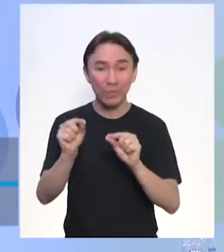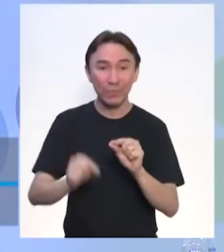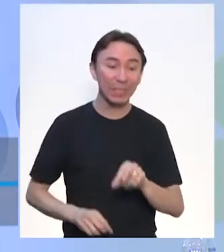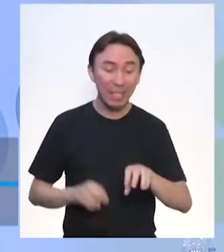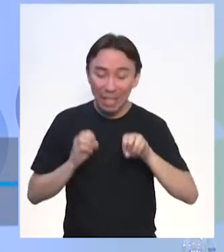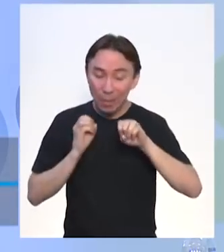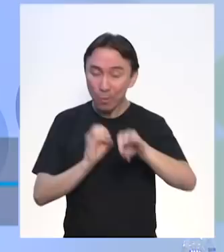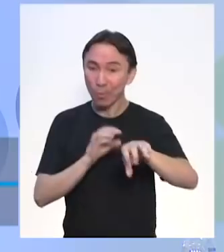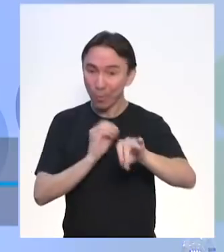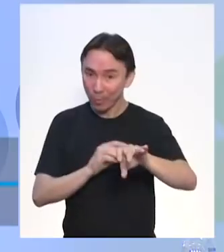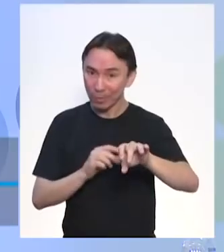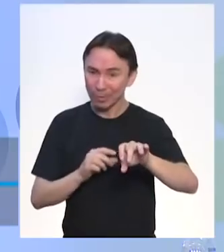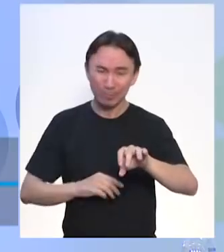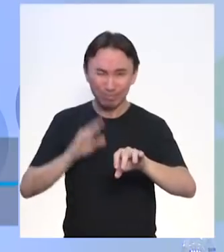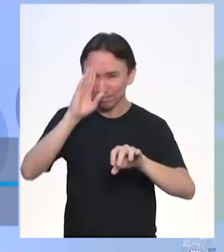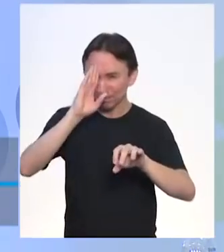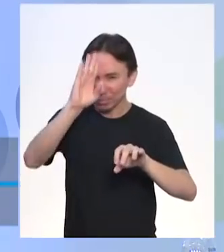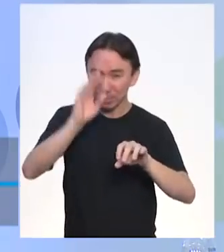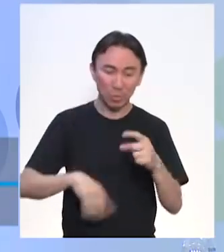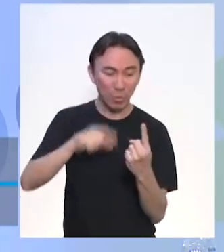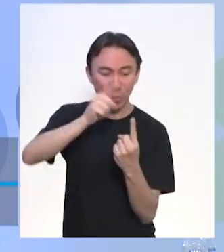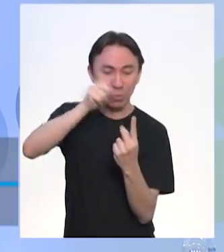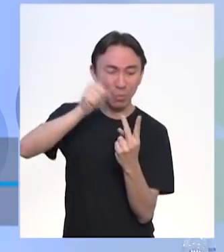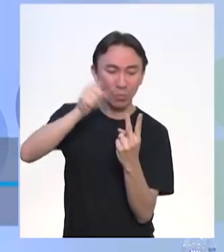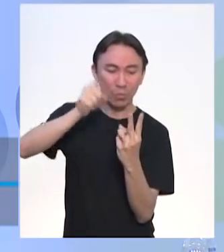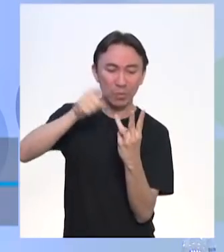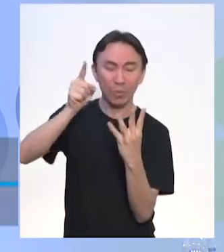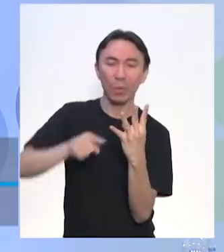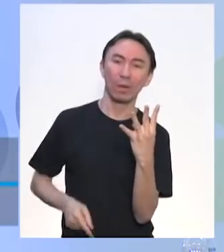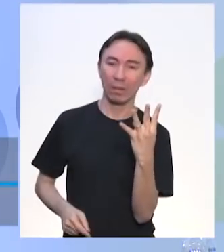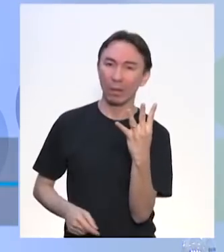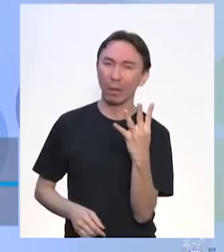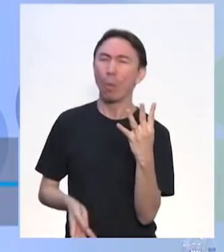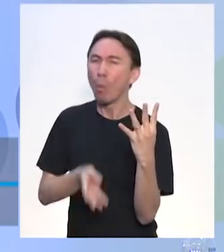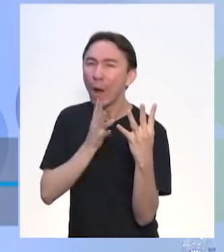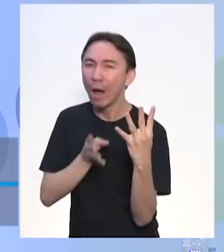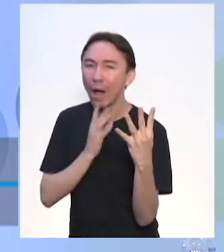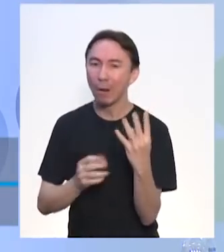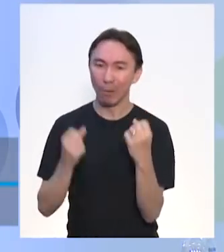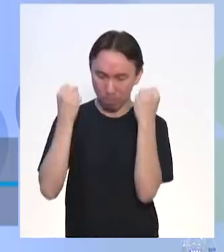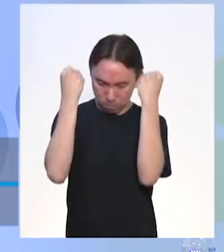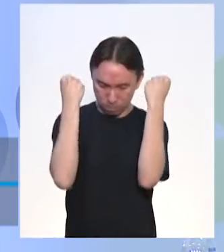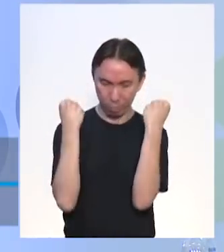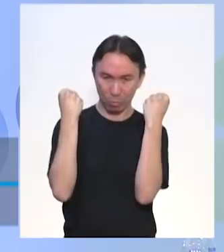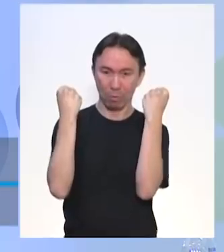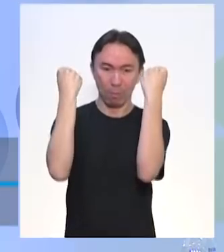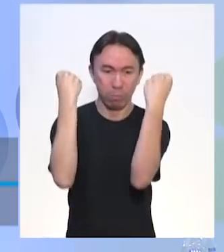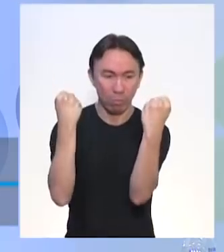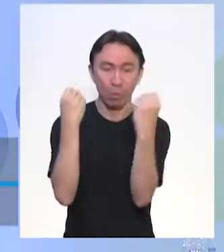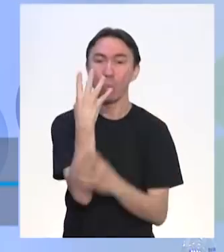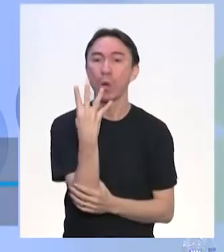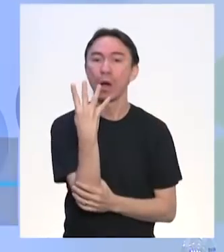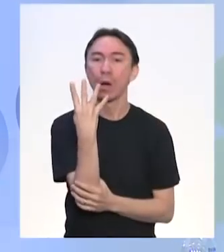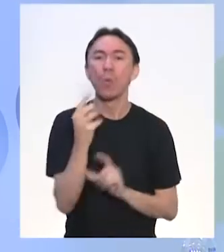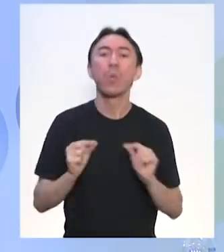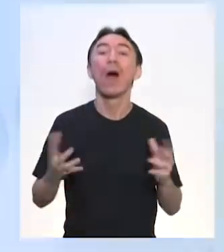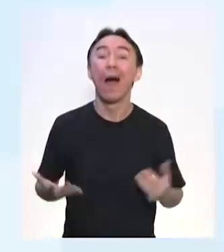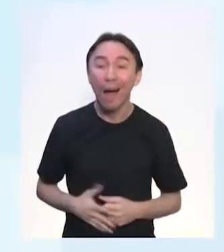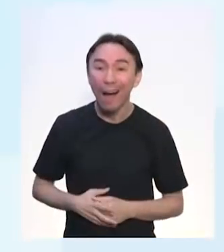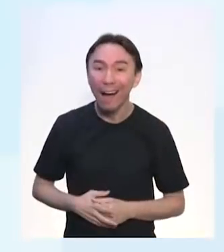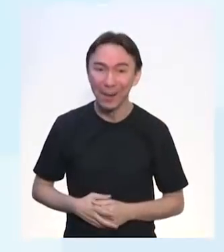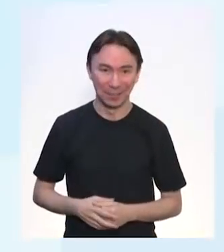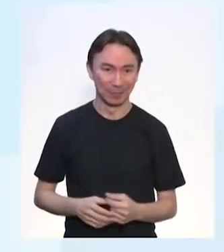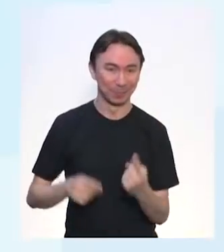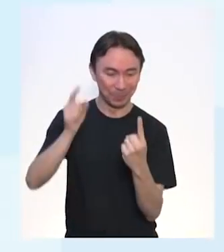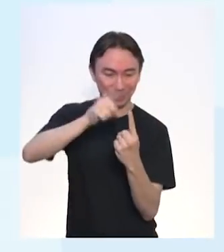educação. Será que vocês já ouviram falar nesses 4 pilares? Será que vocês sabem quais são? Vejam aí na tela.